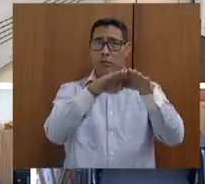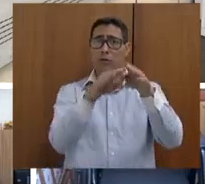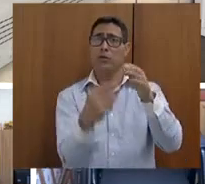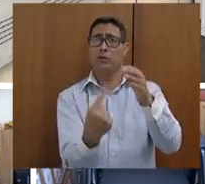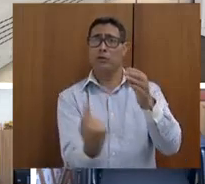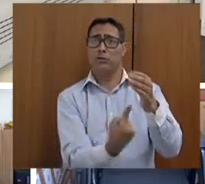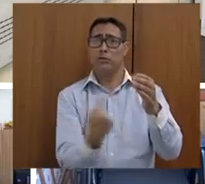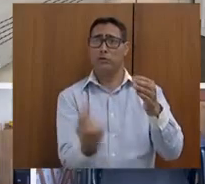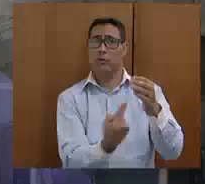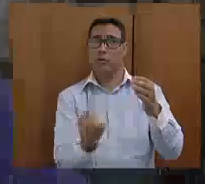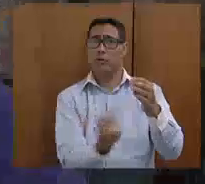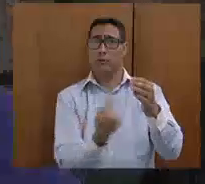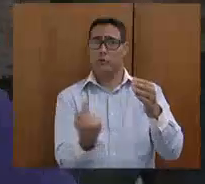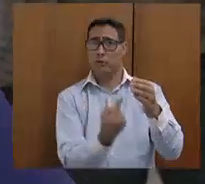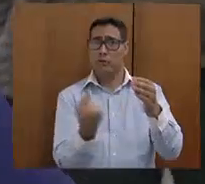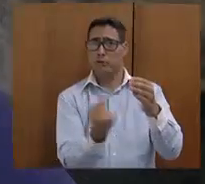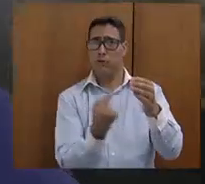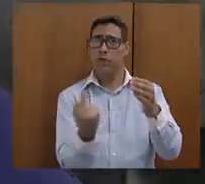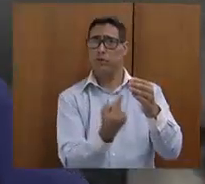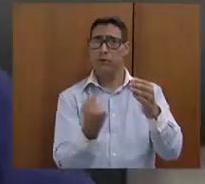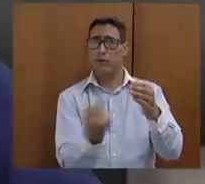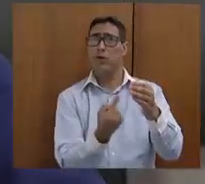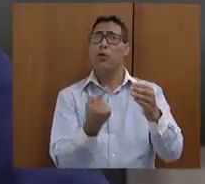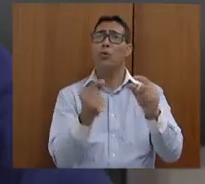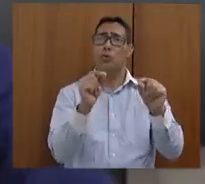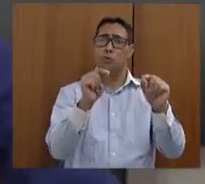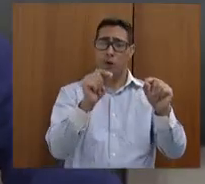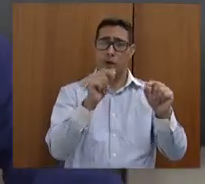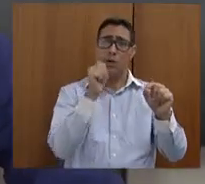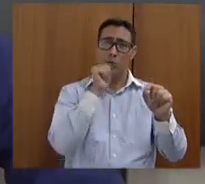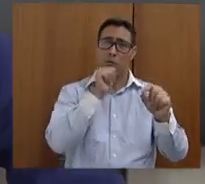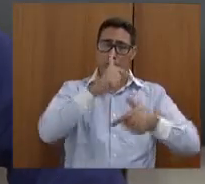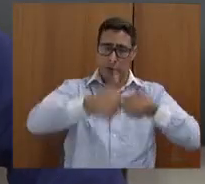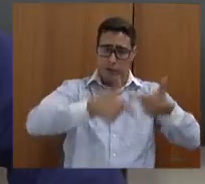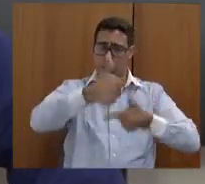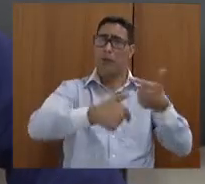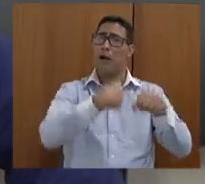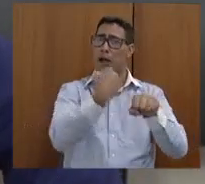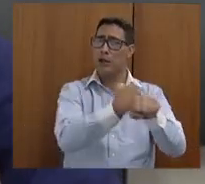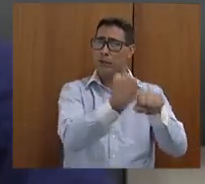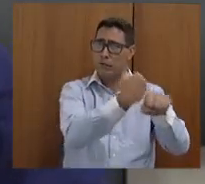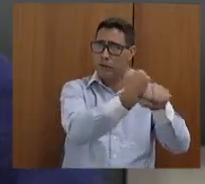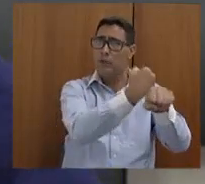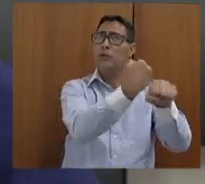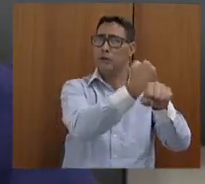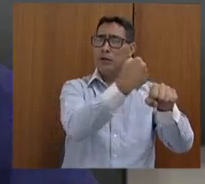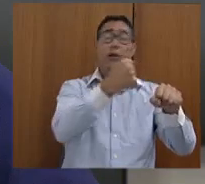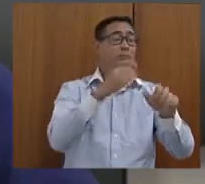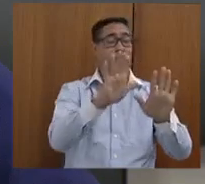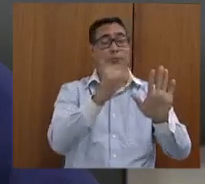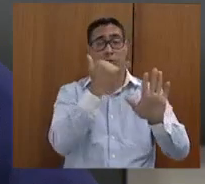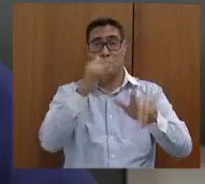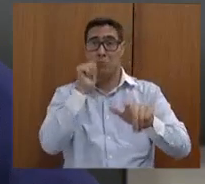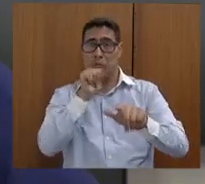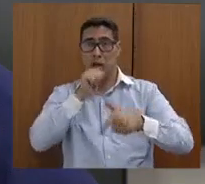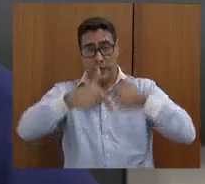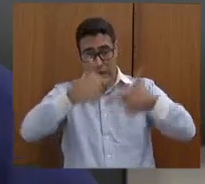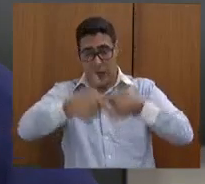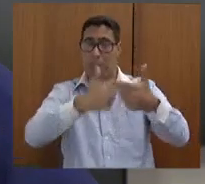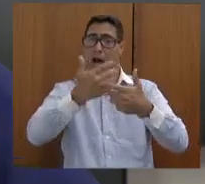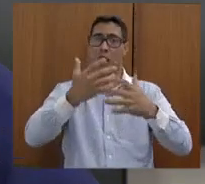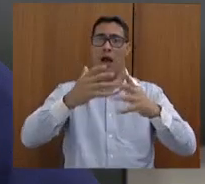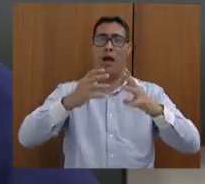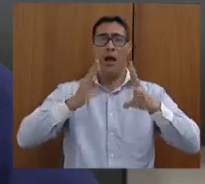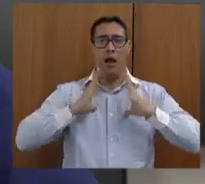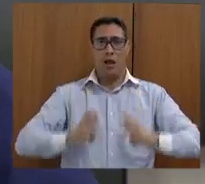lavavam as cortinas das escolas levando para casa com uma caixa de omo que ganhavam ganhavam não né